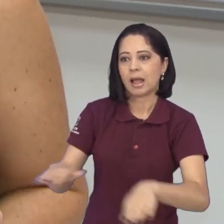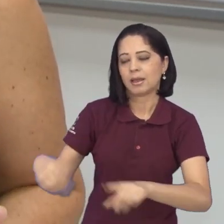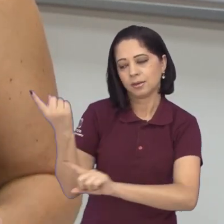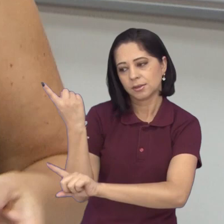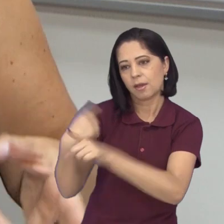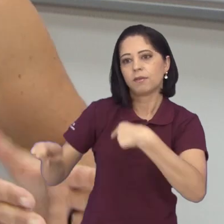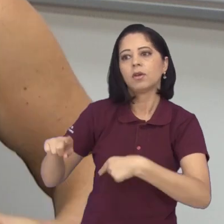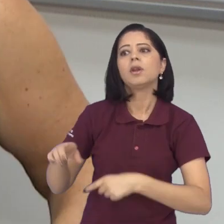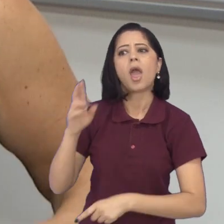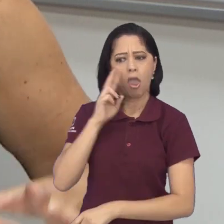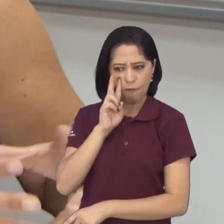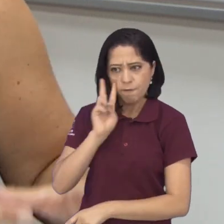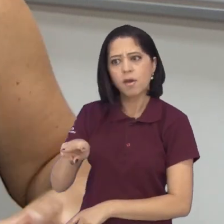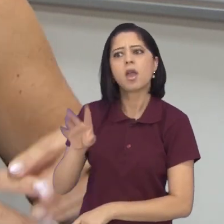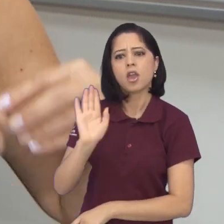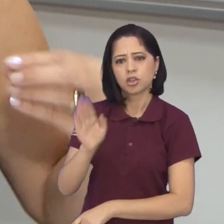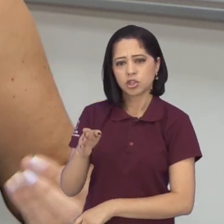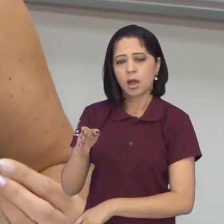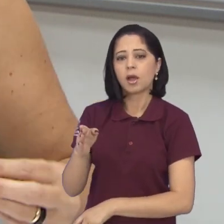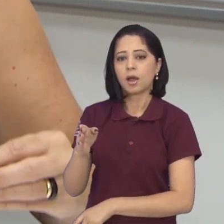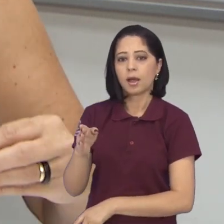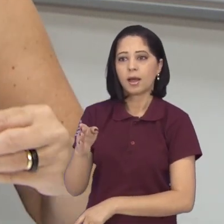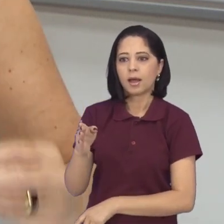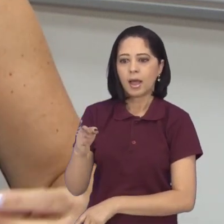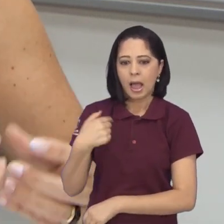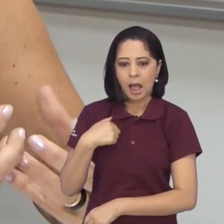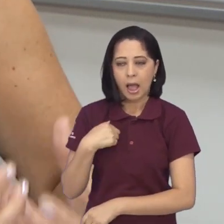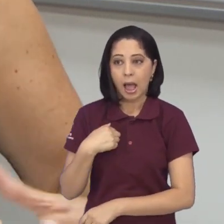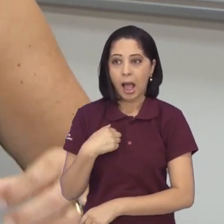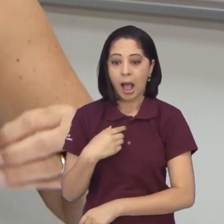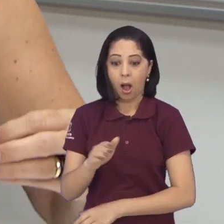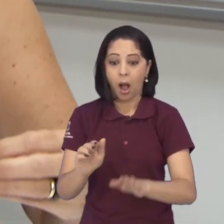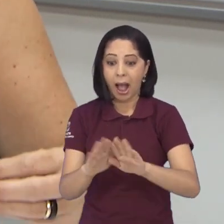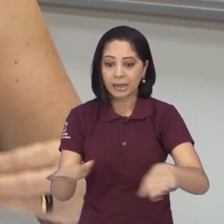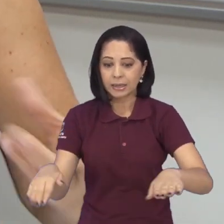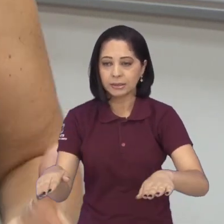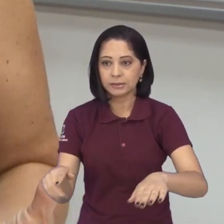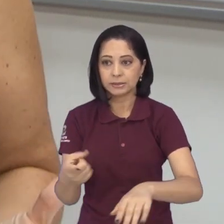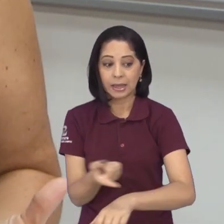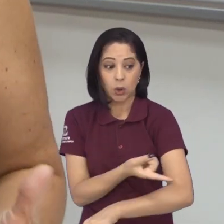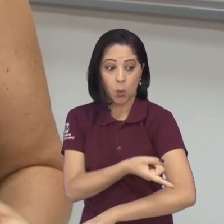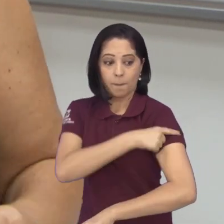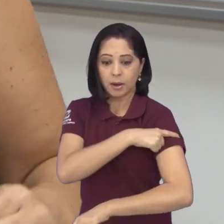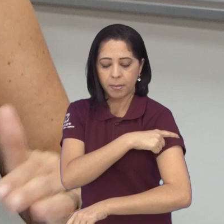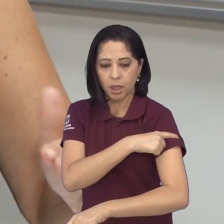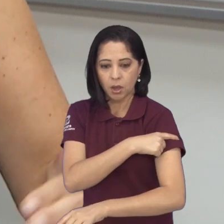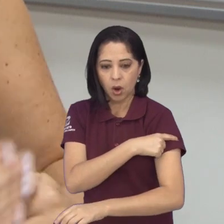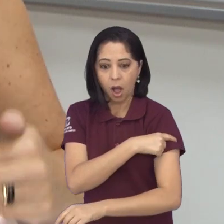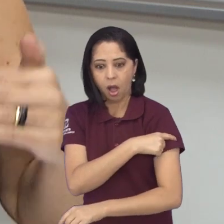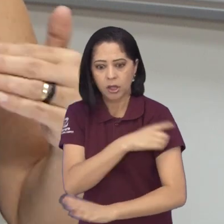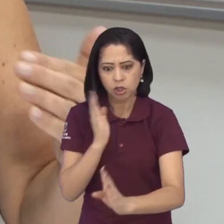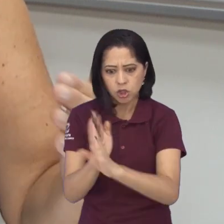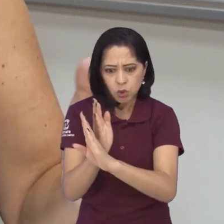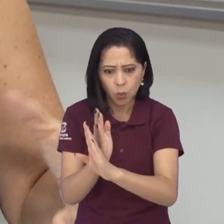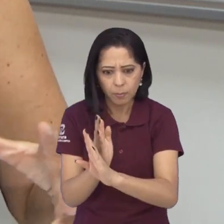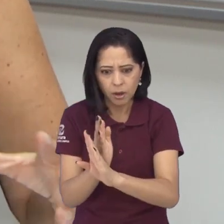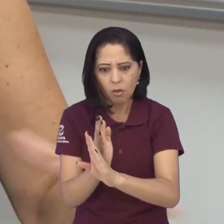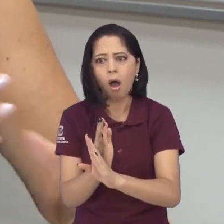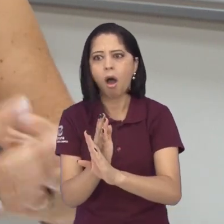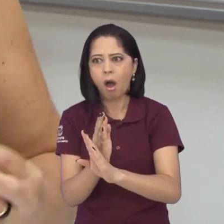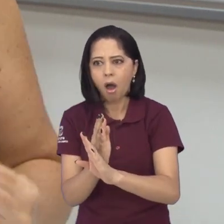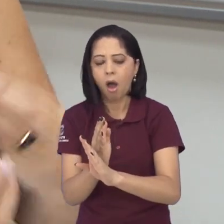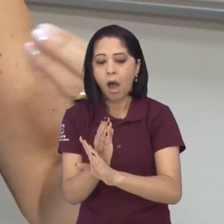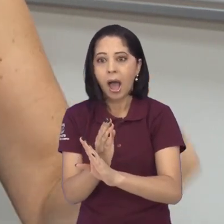dessa criança. Experiência própria com alunos que tiveram, logo no primeiro ano, foi detectado algo e com toda